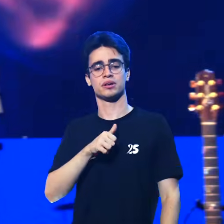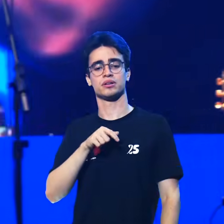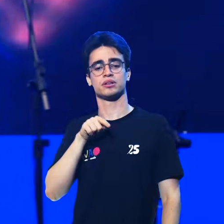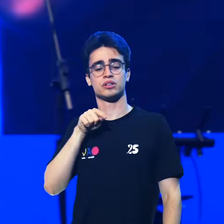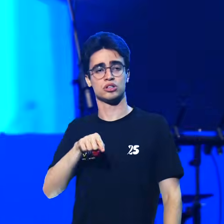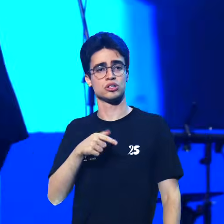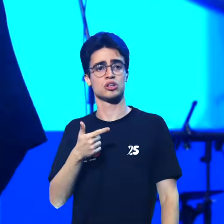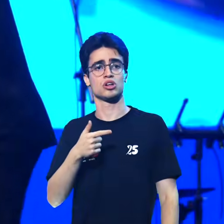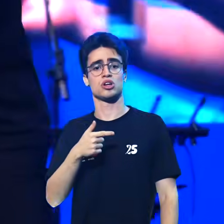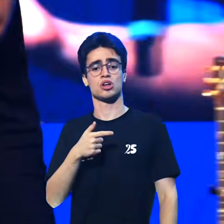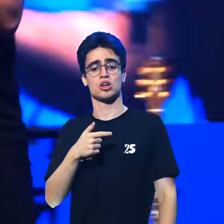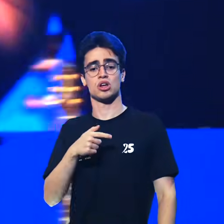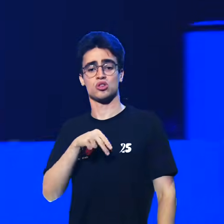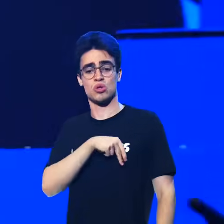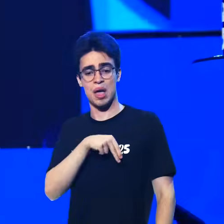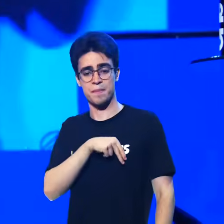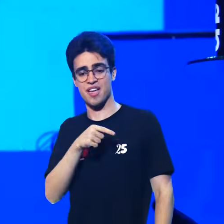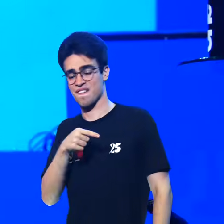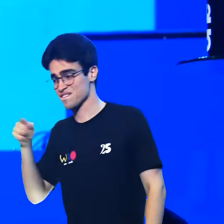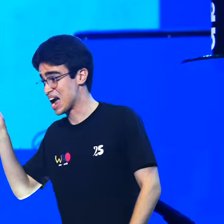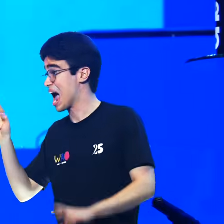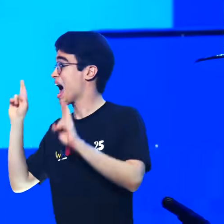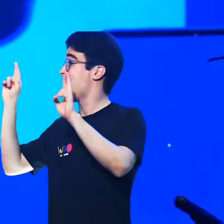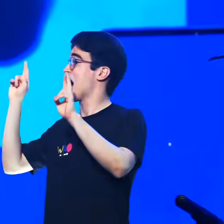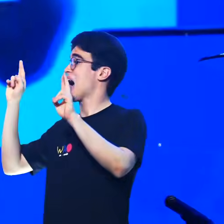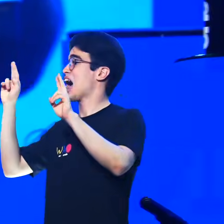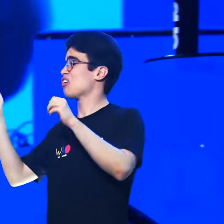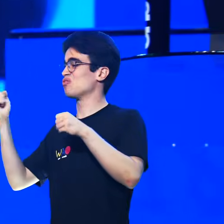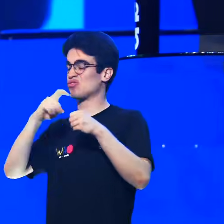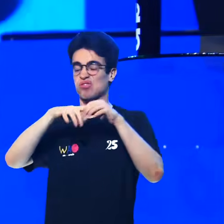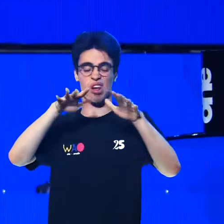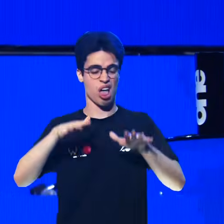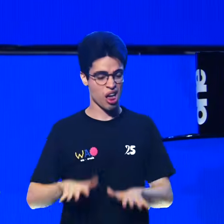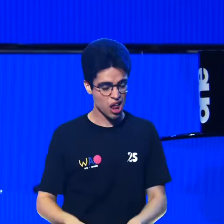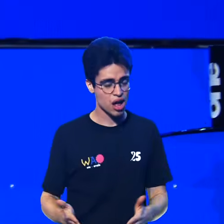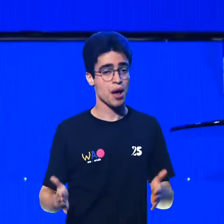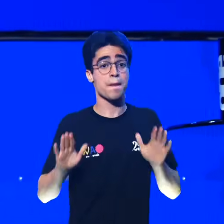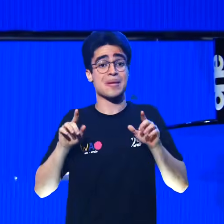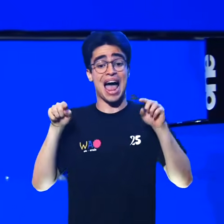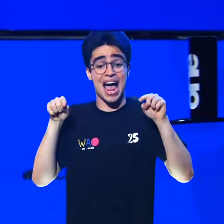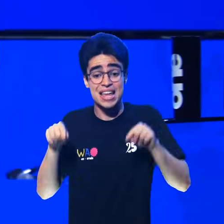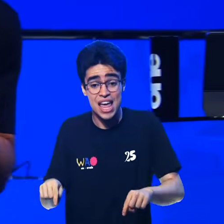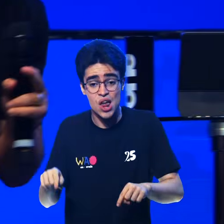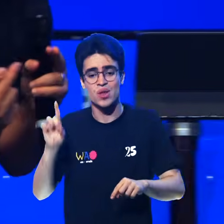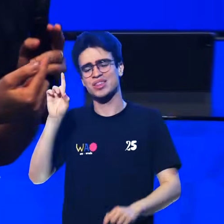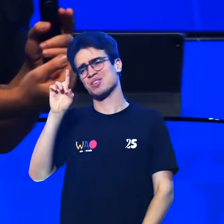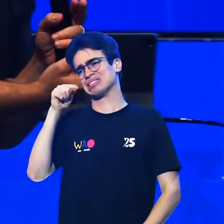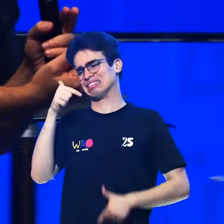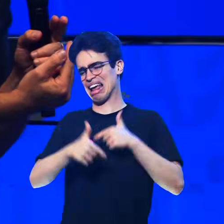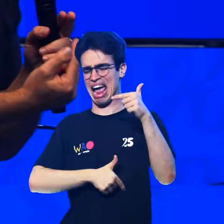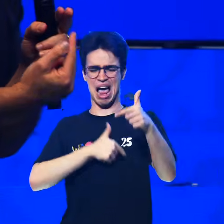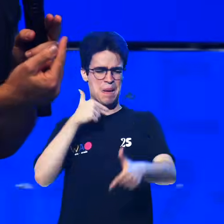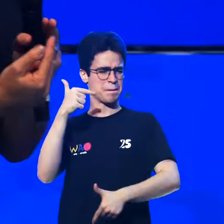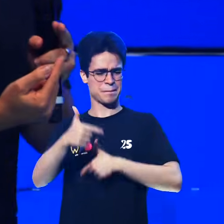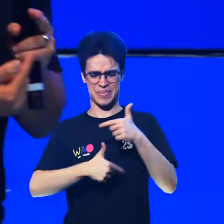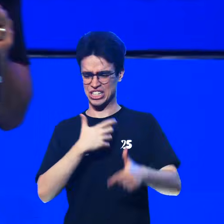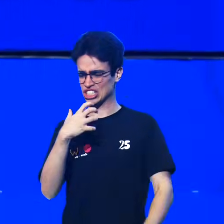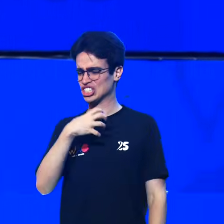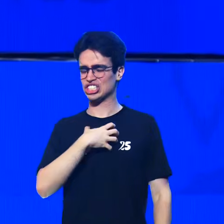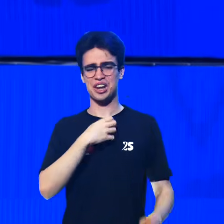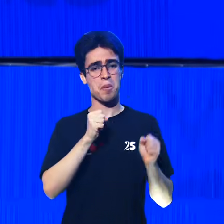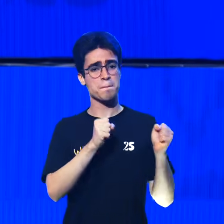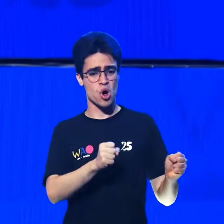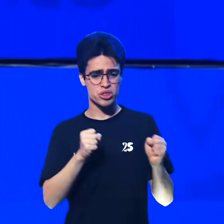com expectativa, volta quebrada, mas Deus pega aquilo e trabalha de uma forma tão